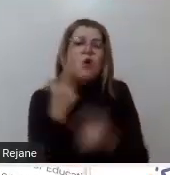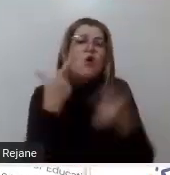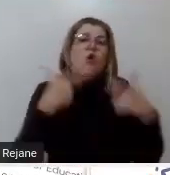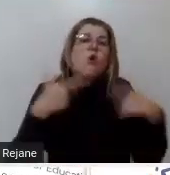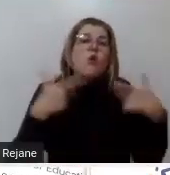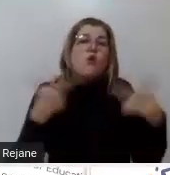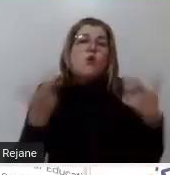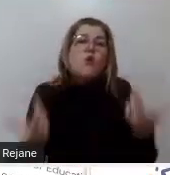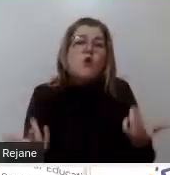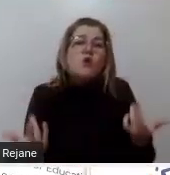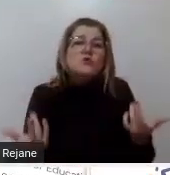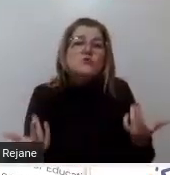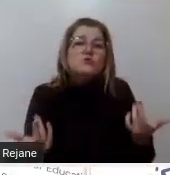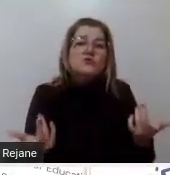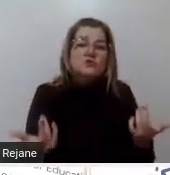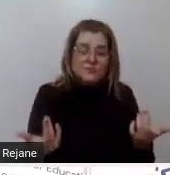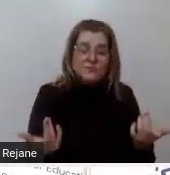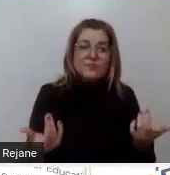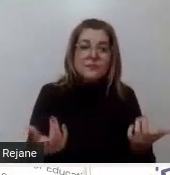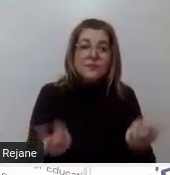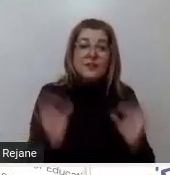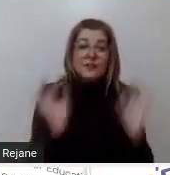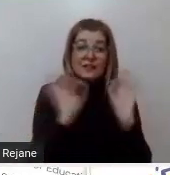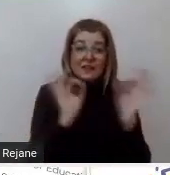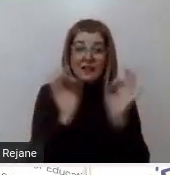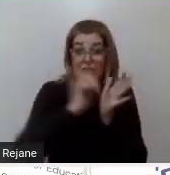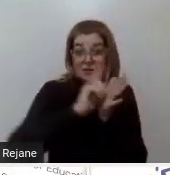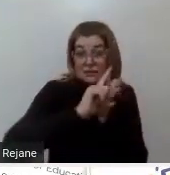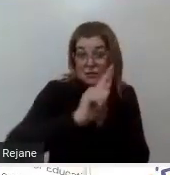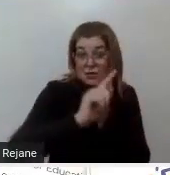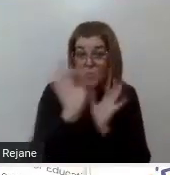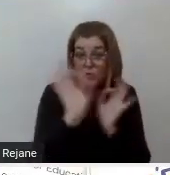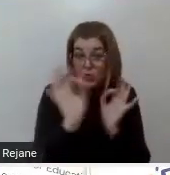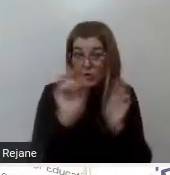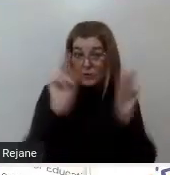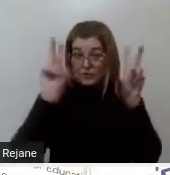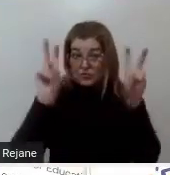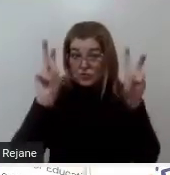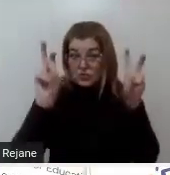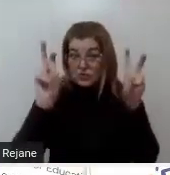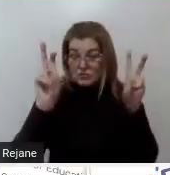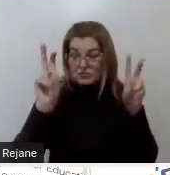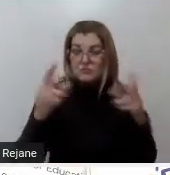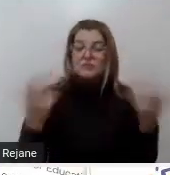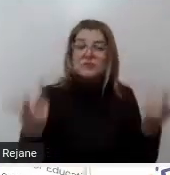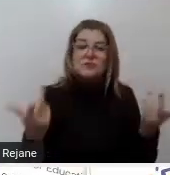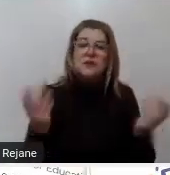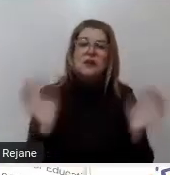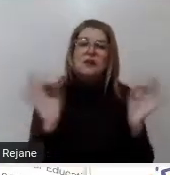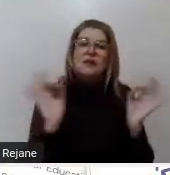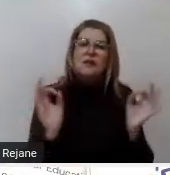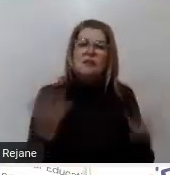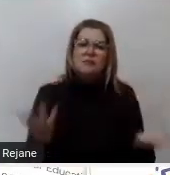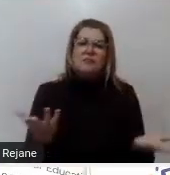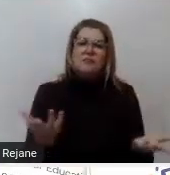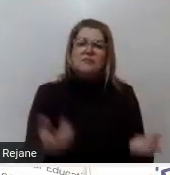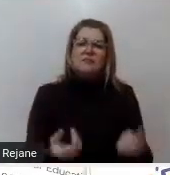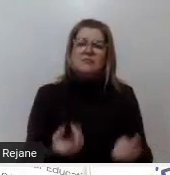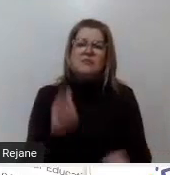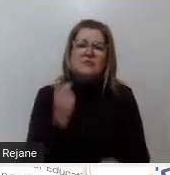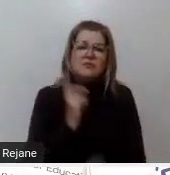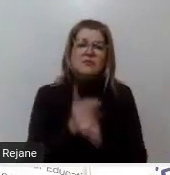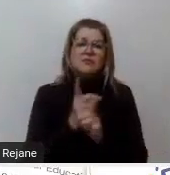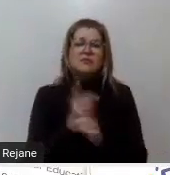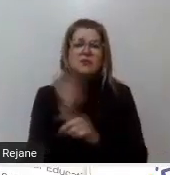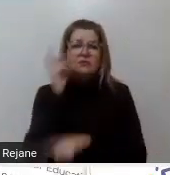vocês postaram para a turma. Quando está sem título, vocês nunca colocam título, fica sempre lá, documento sem título, documento sem título, documento sem título. E aí,